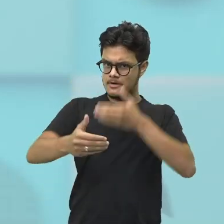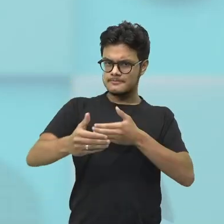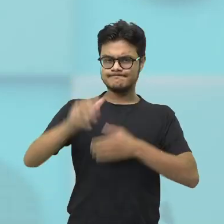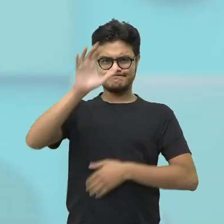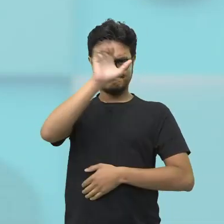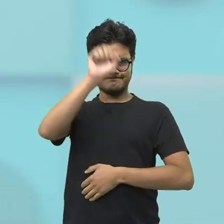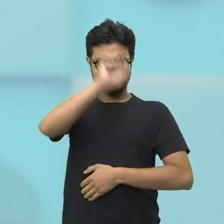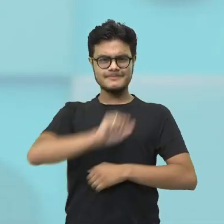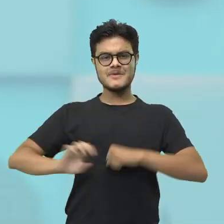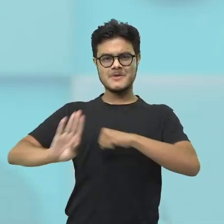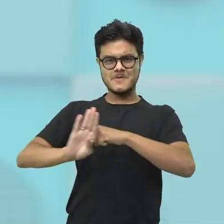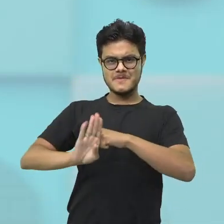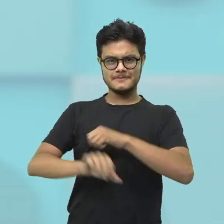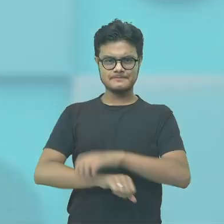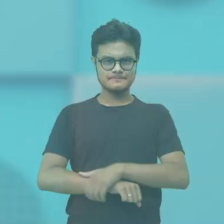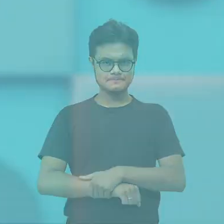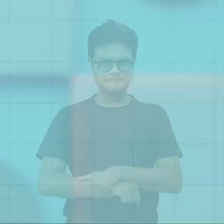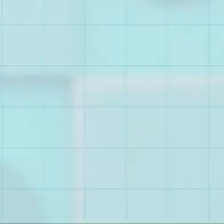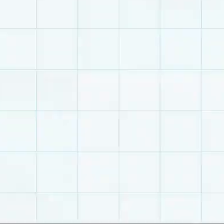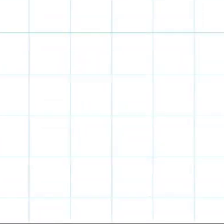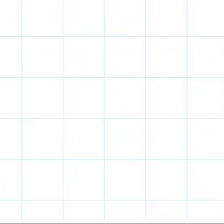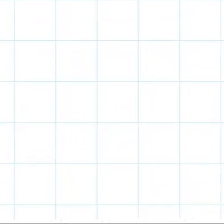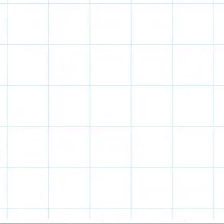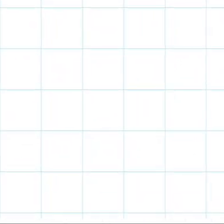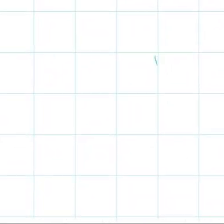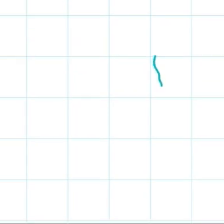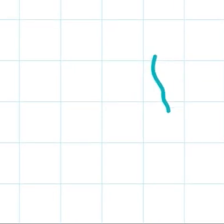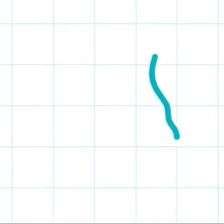aprender, então, sobre os substantivos.